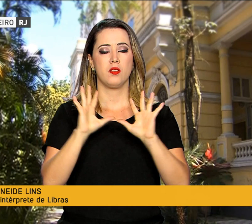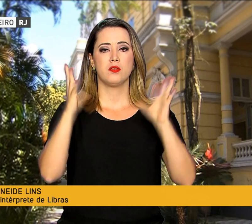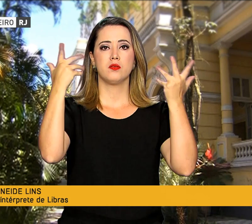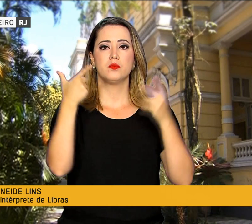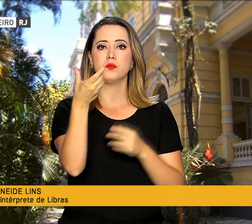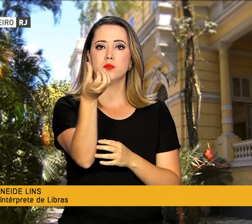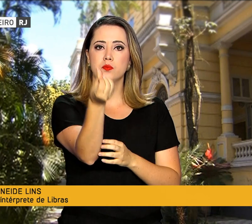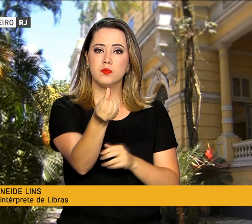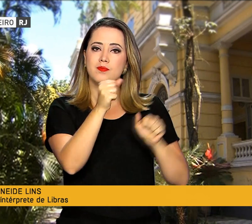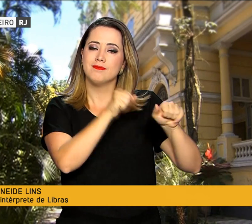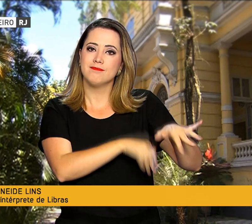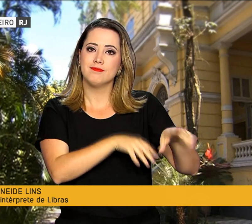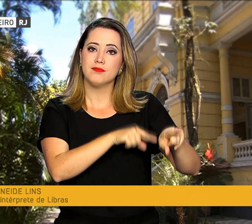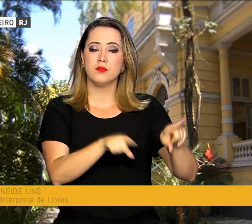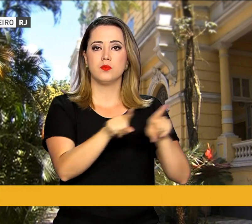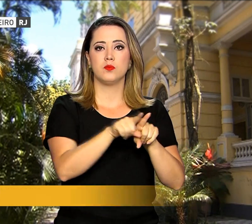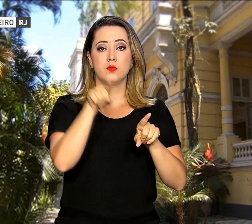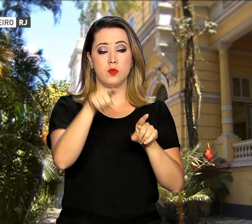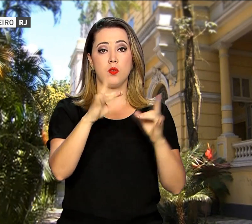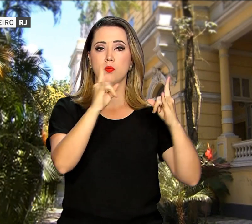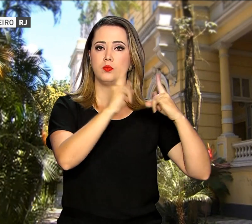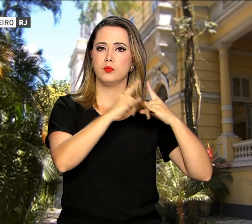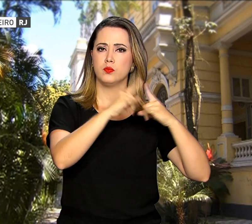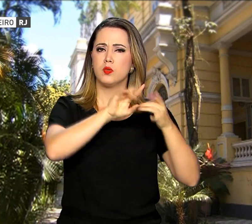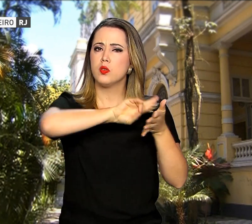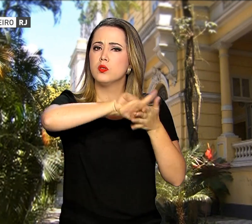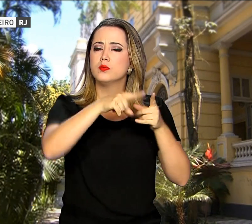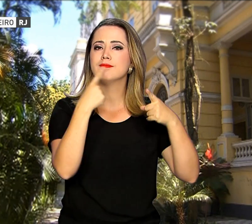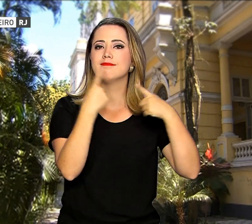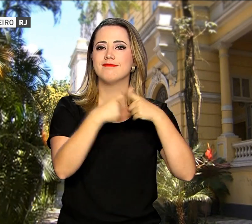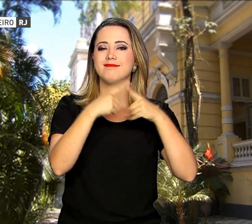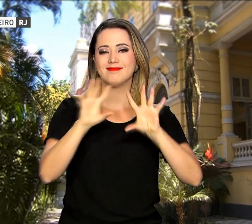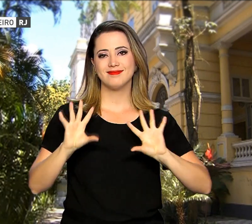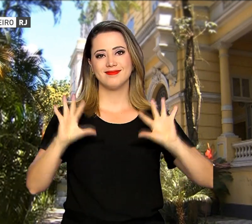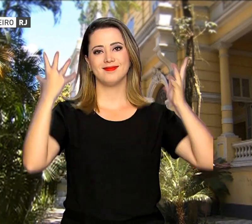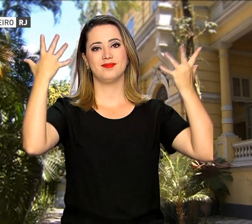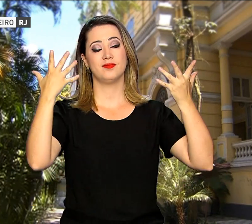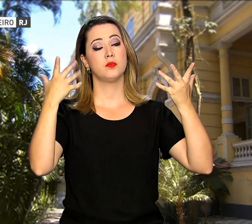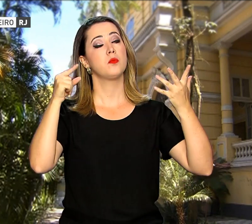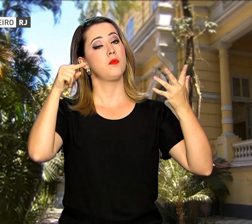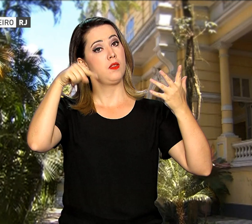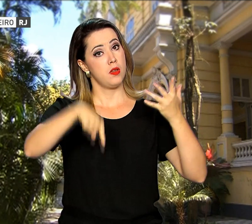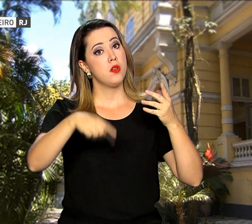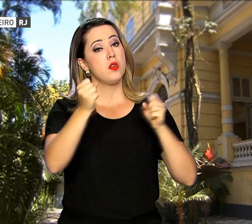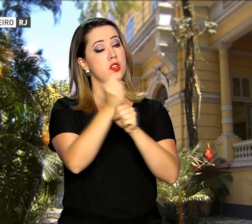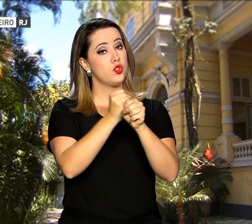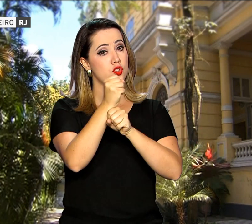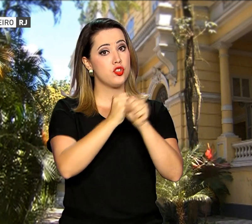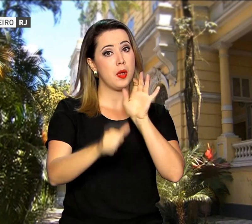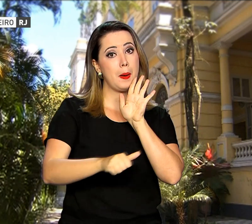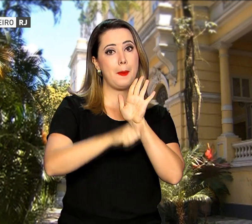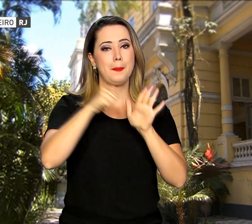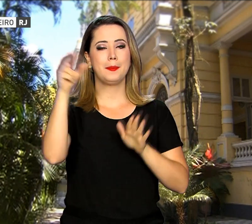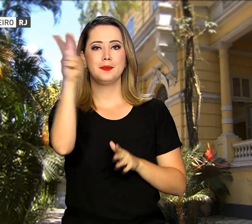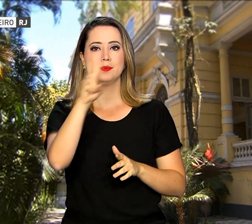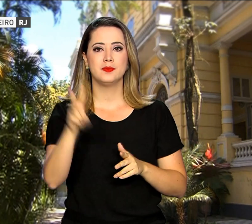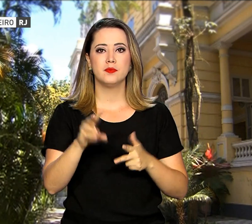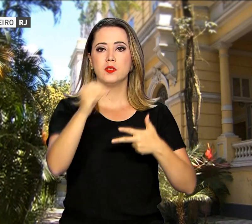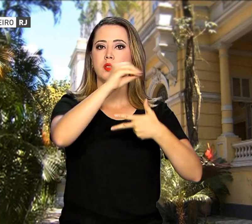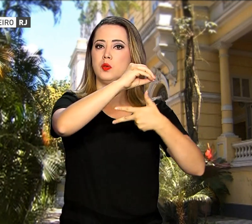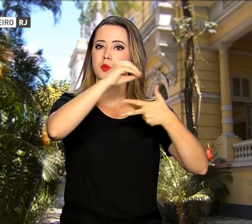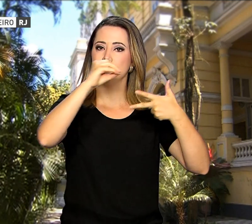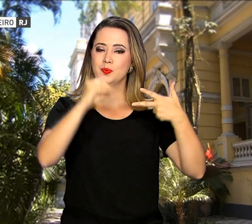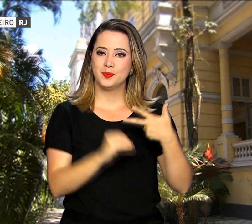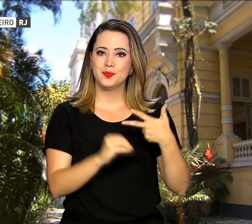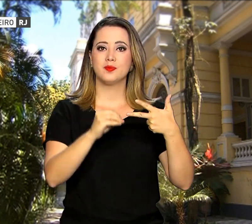26 de setembro. E o Instituto está cheio de motivos para comemorar. Em 2017, pela primeira vez, o